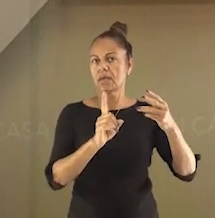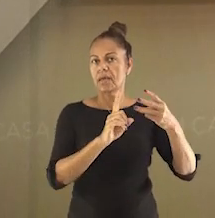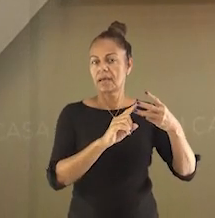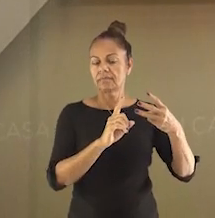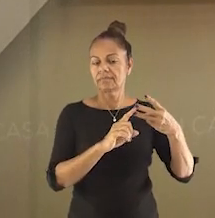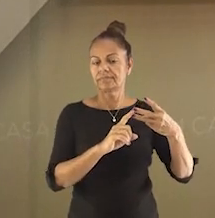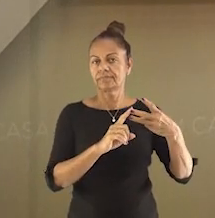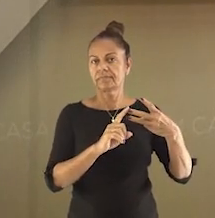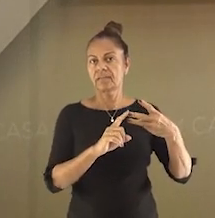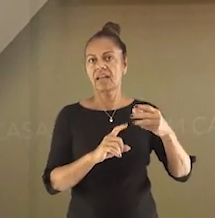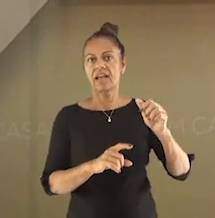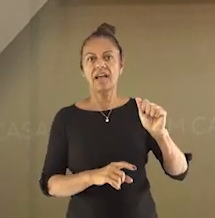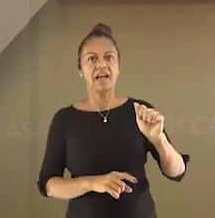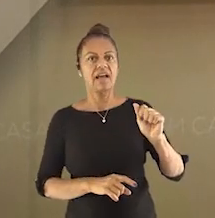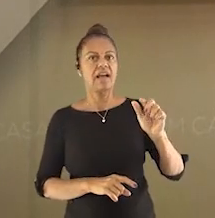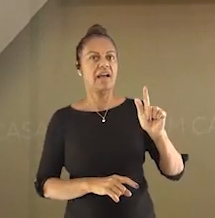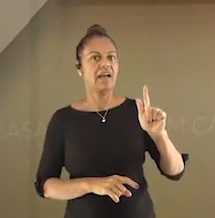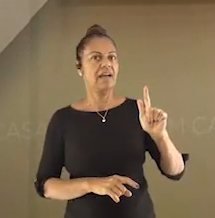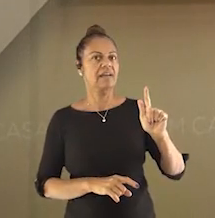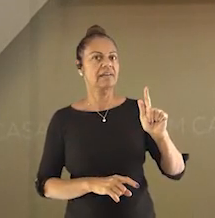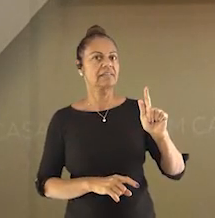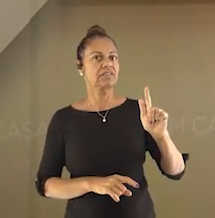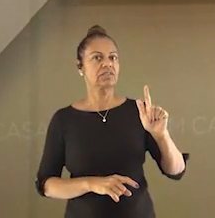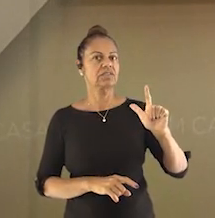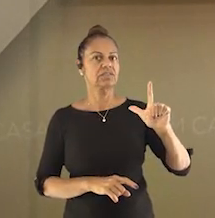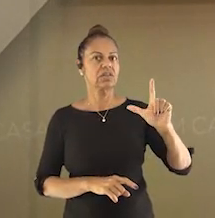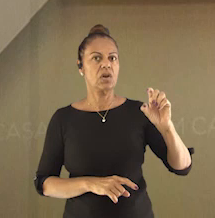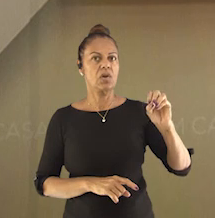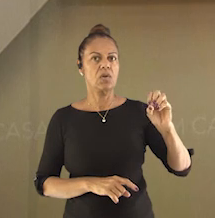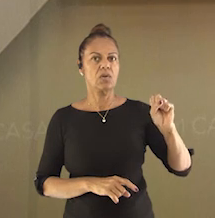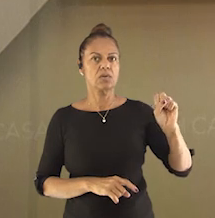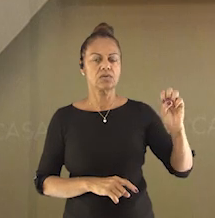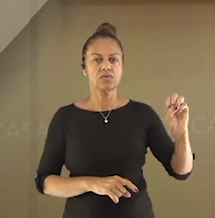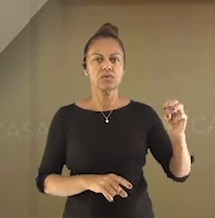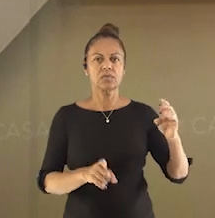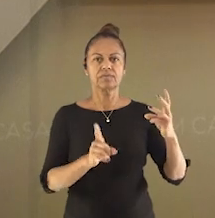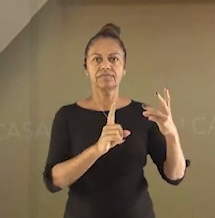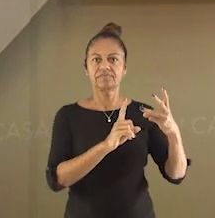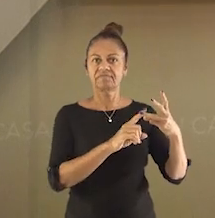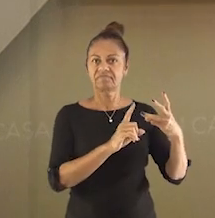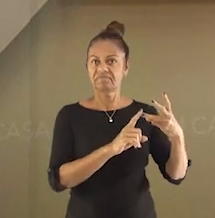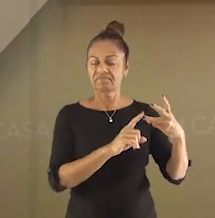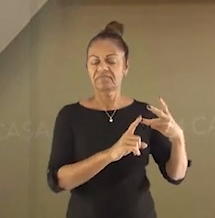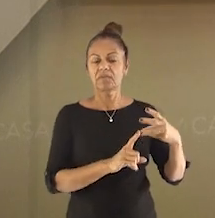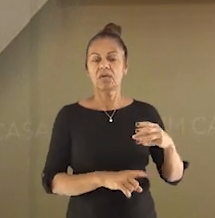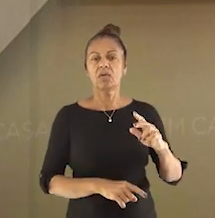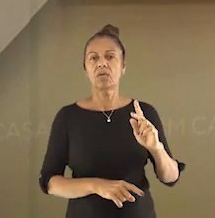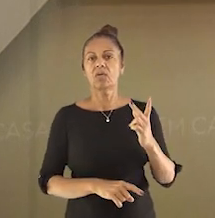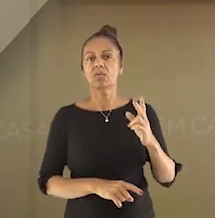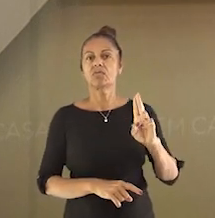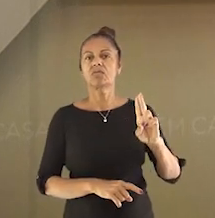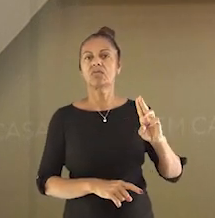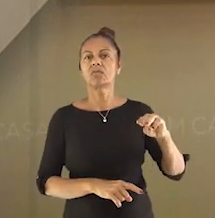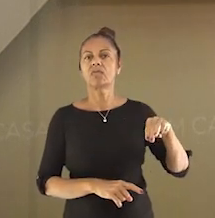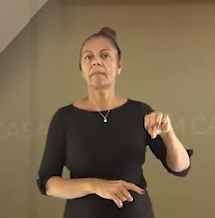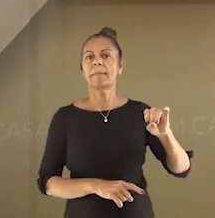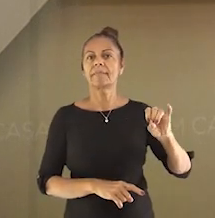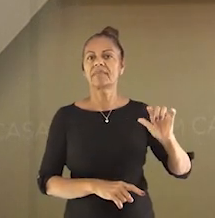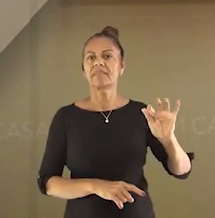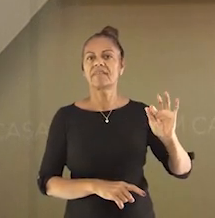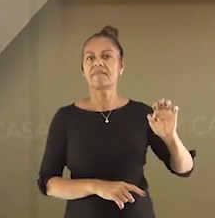apresenta muitos nutrientes, hein? Letra A, arenoso. Letra B, argiloso. Ou letra